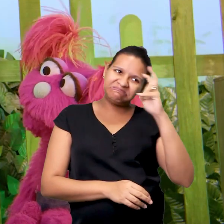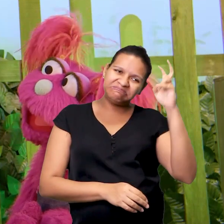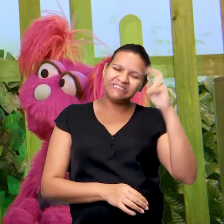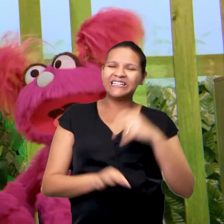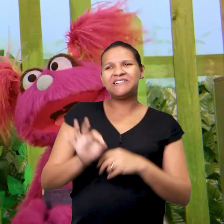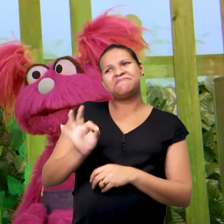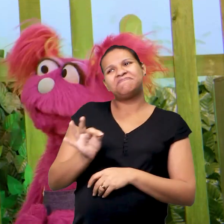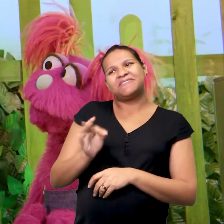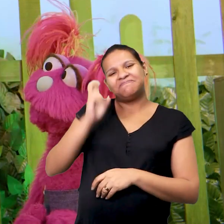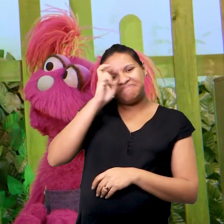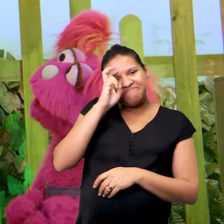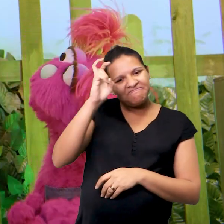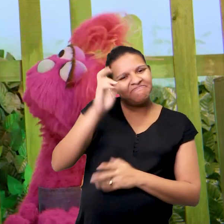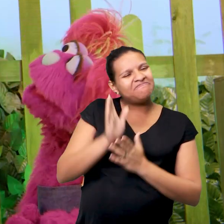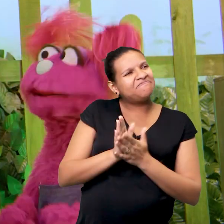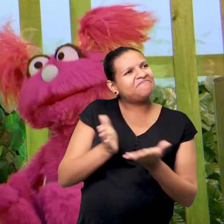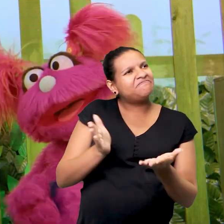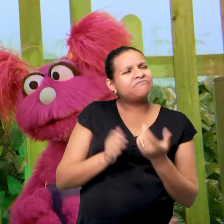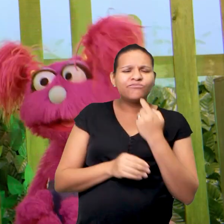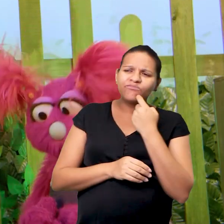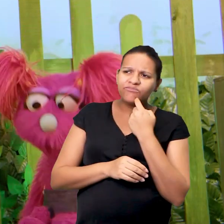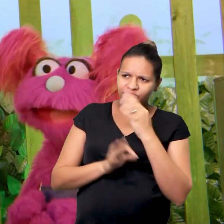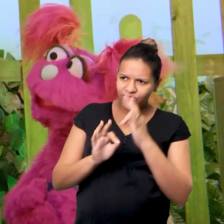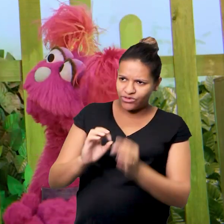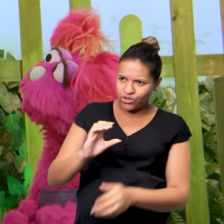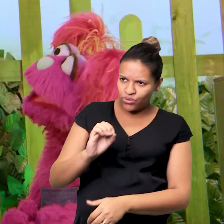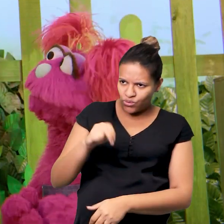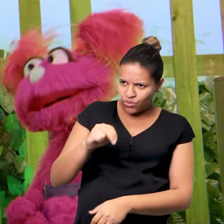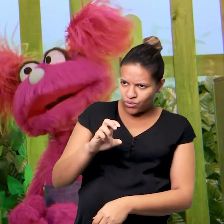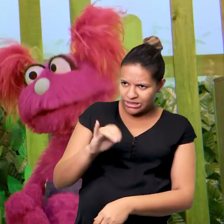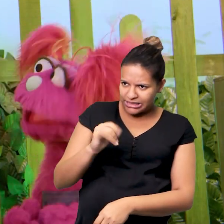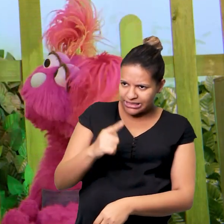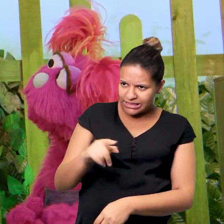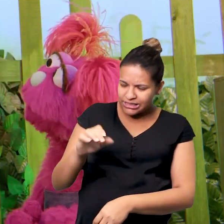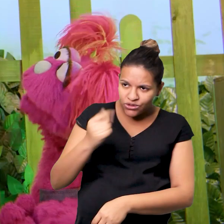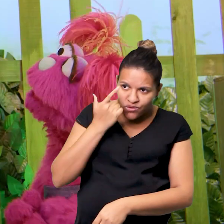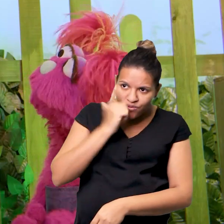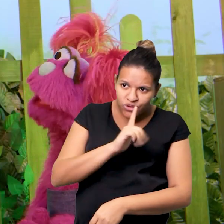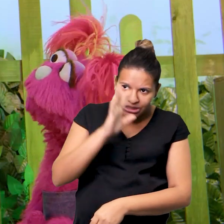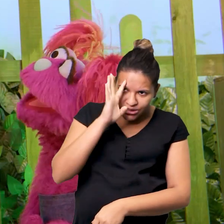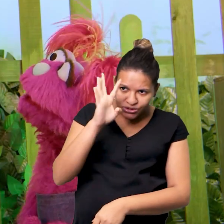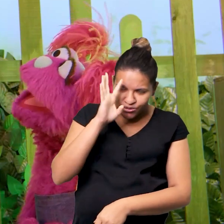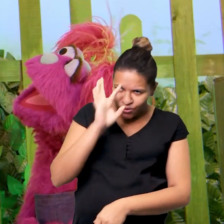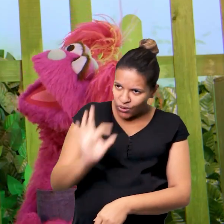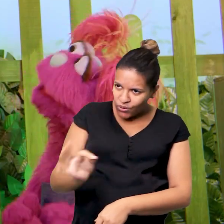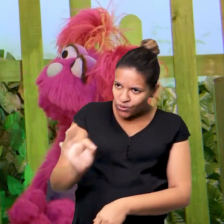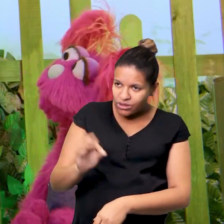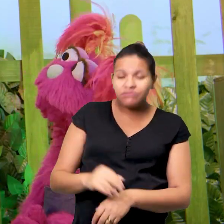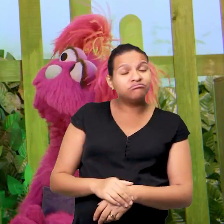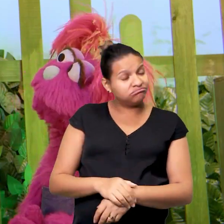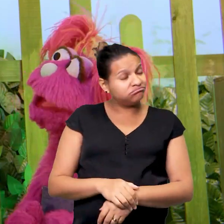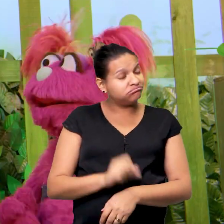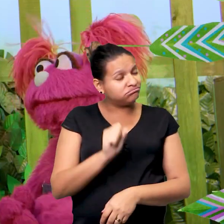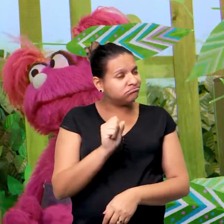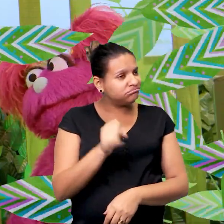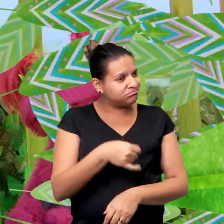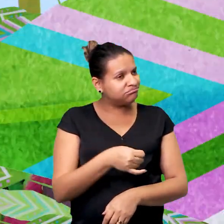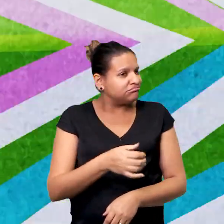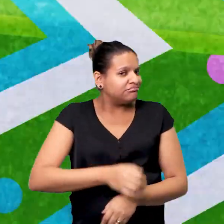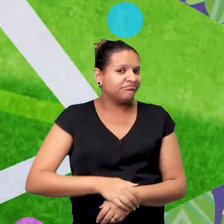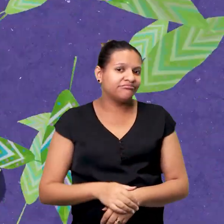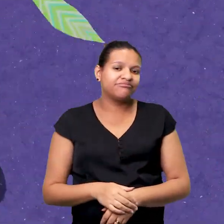Groven! Então, então ela conseguiu realizar o sonho dela, não é, diarinha? Sim, Bel!